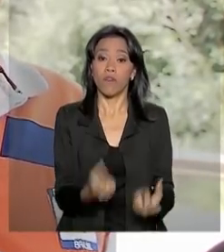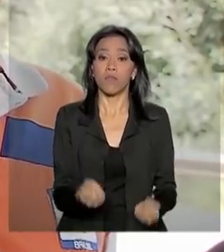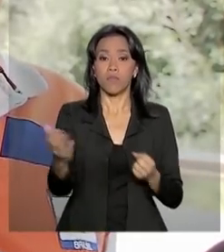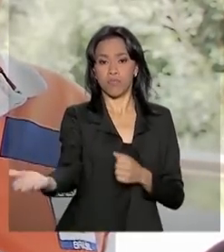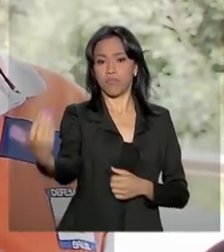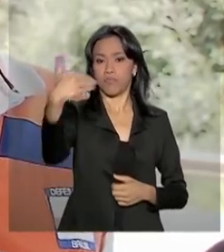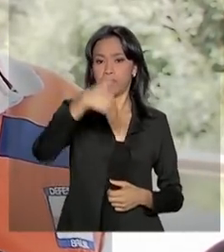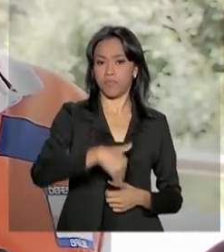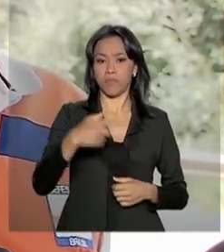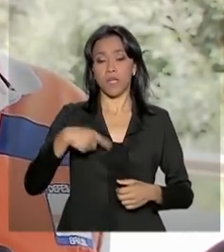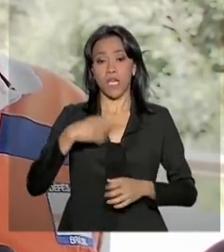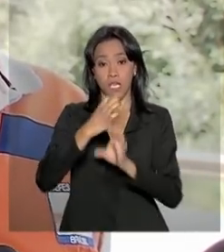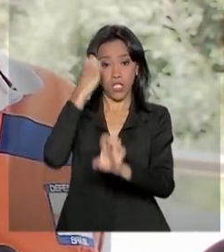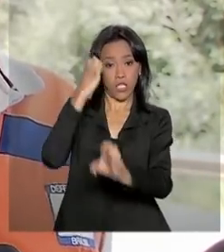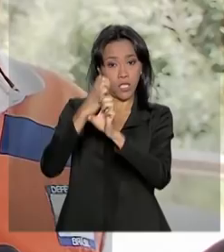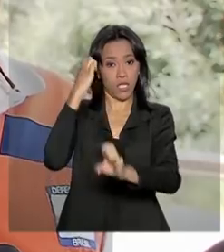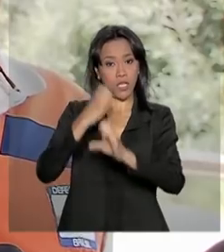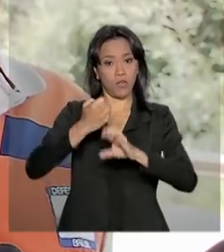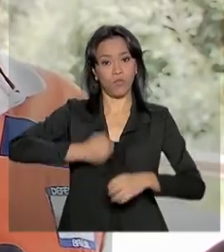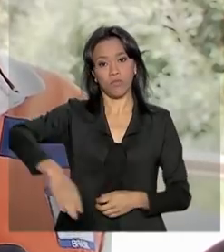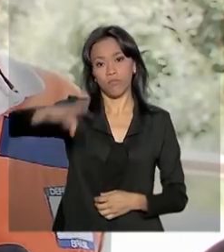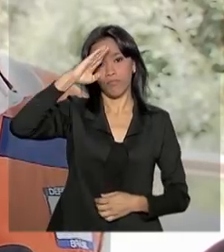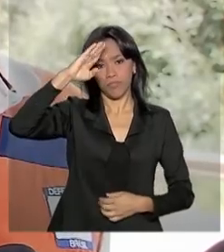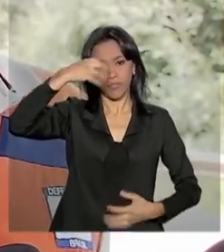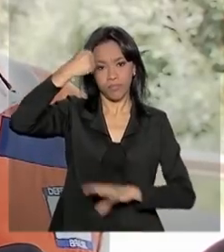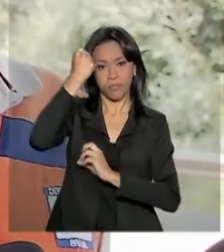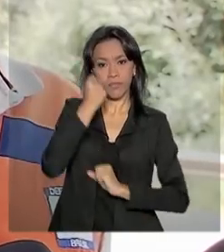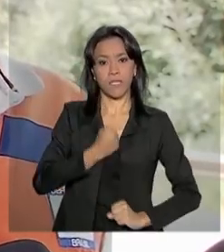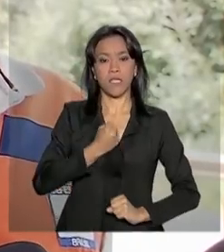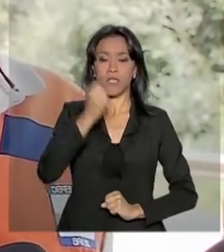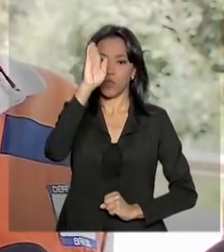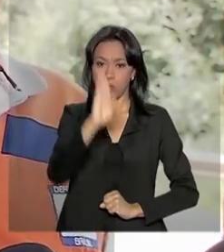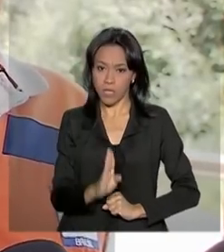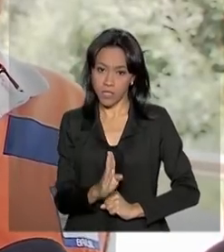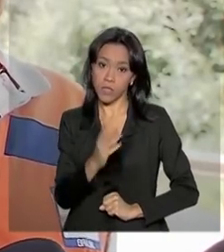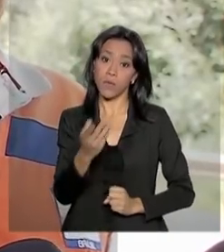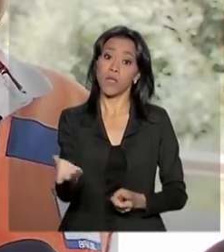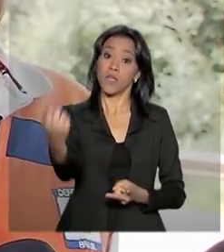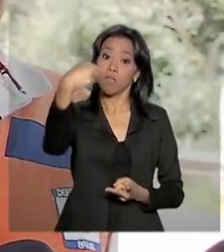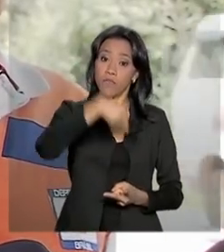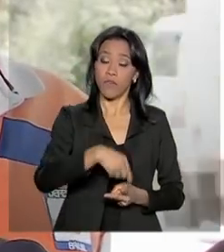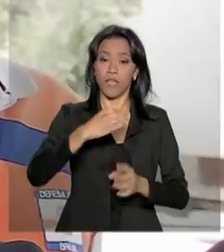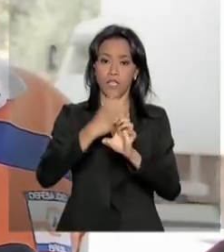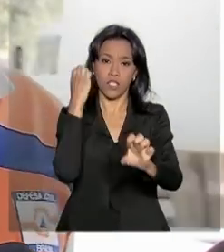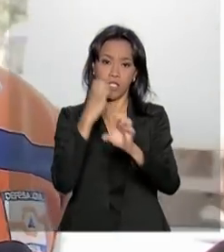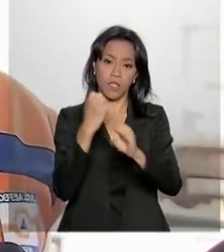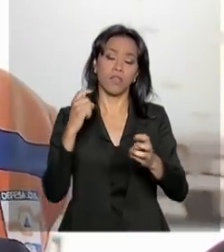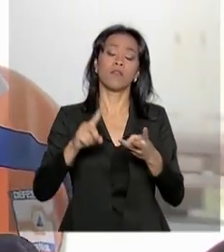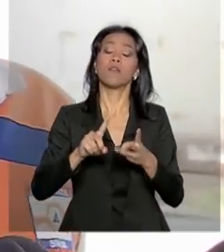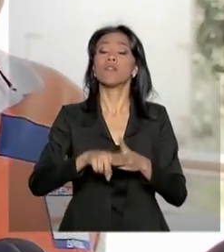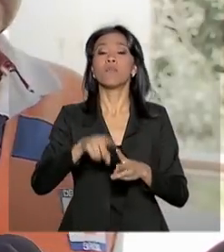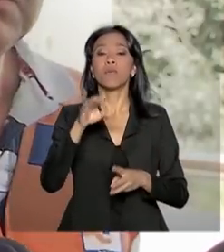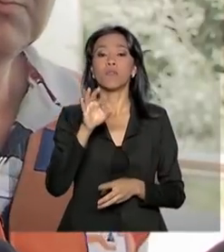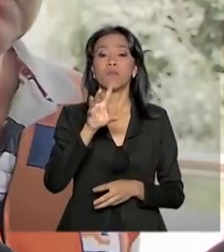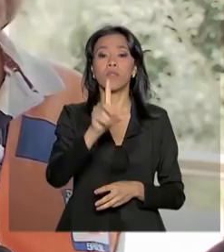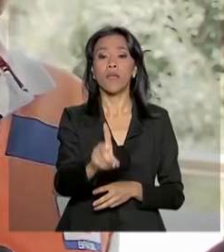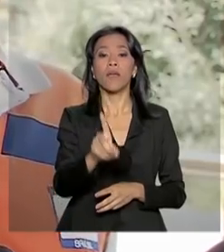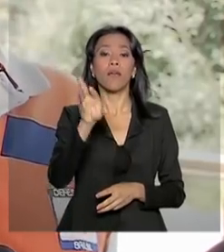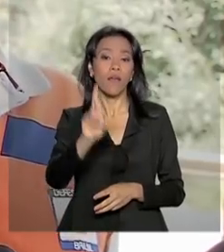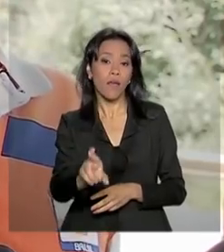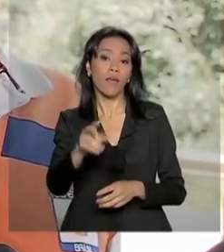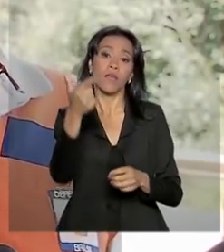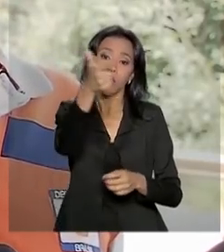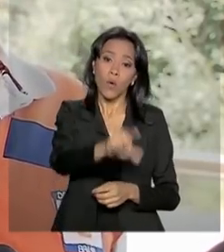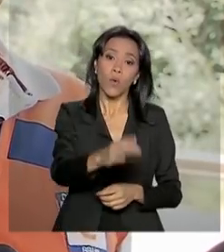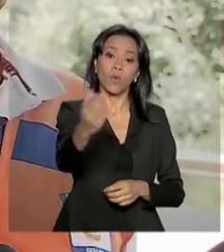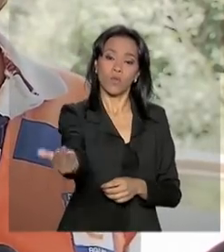de engenheiros do Exército Brasileiro que vem conjuntamente com engenheiros do DR, com engenheiros da Defesa Civil, fazer uma avaliação da